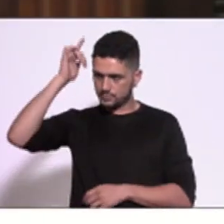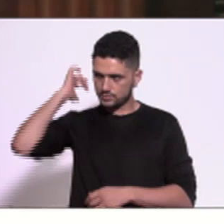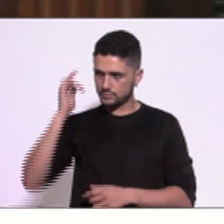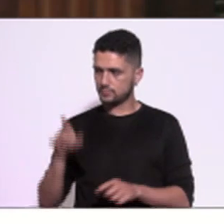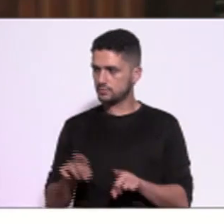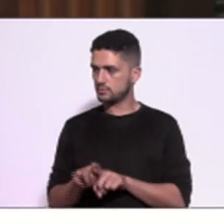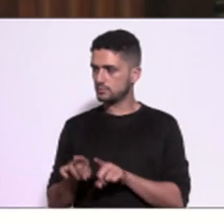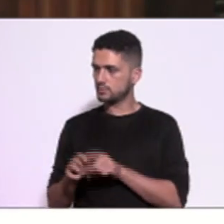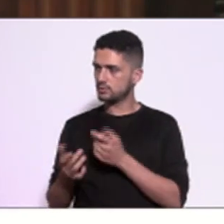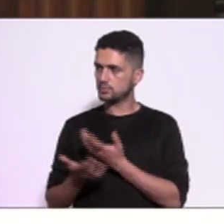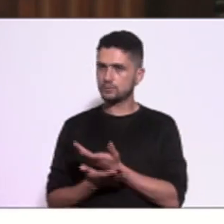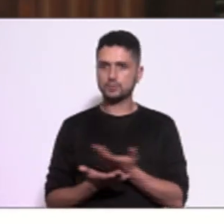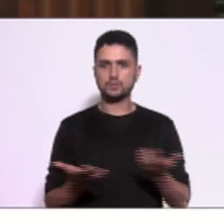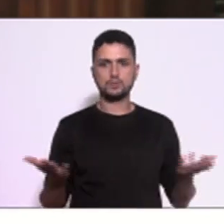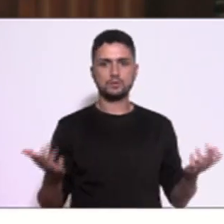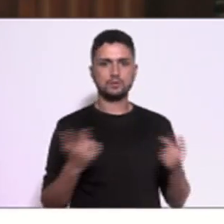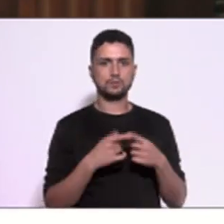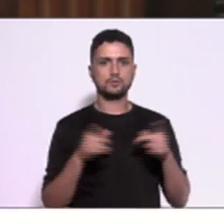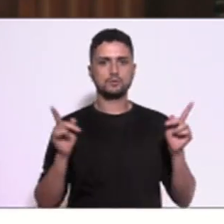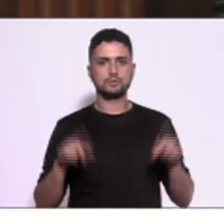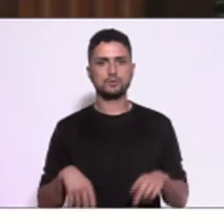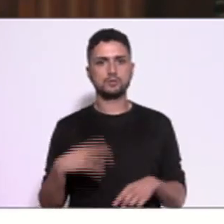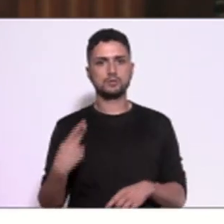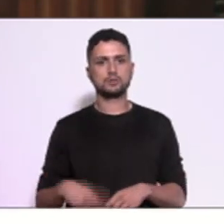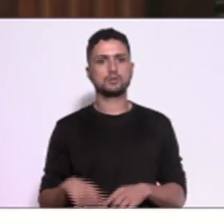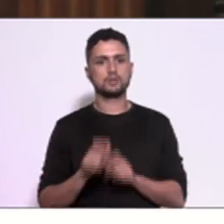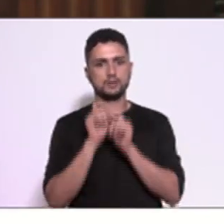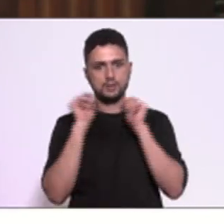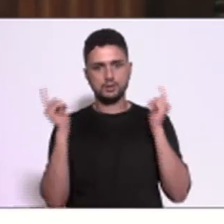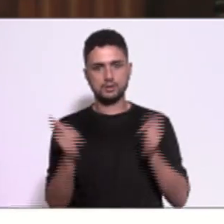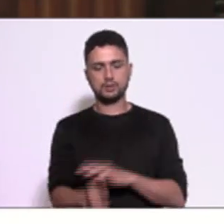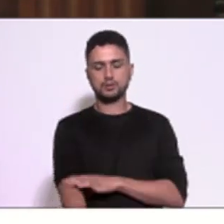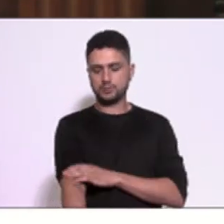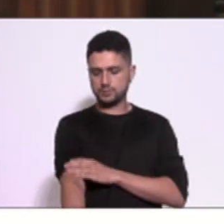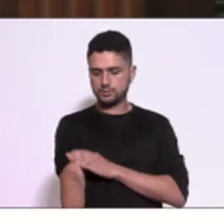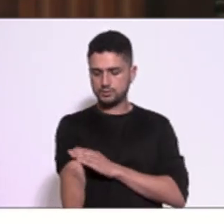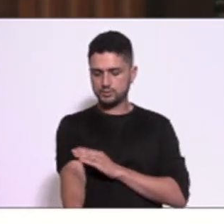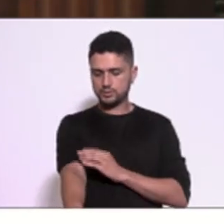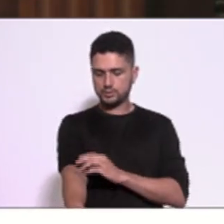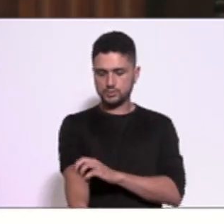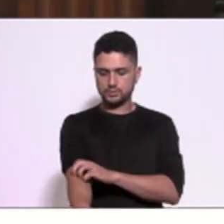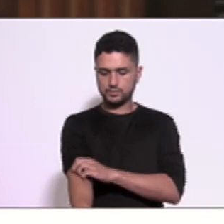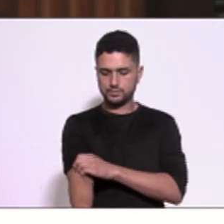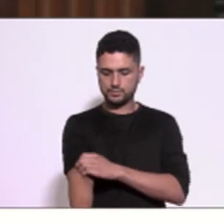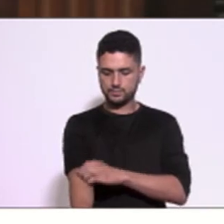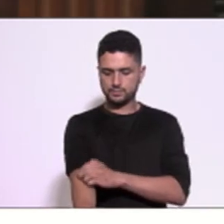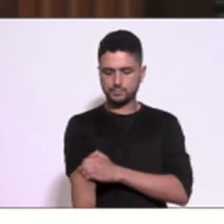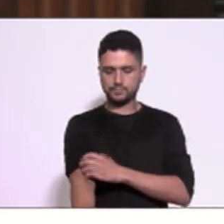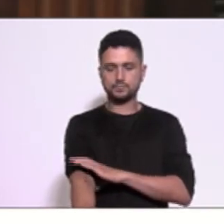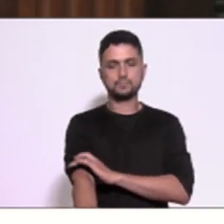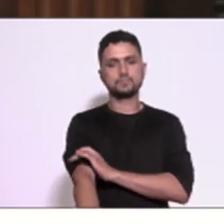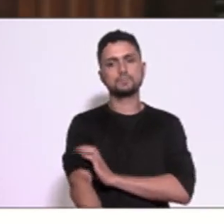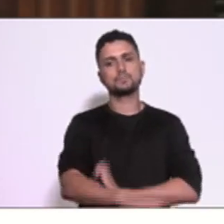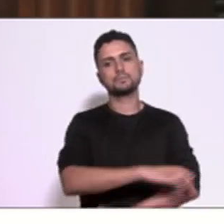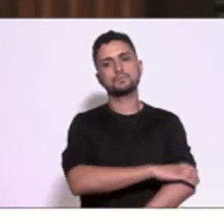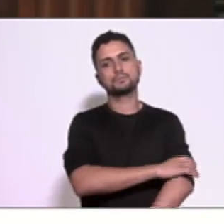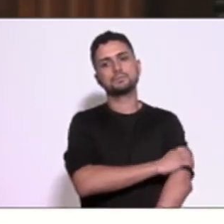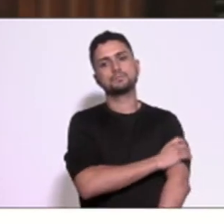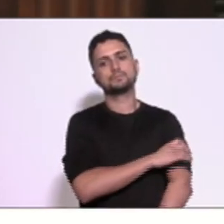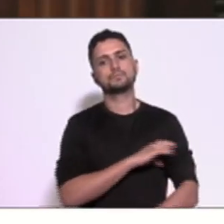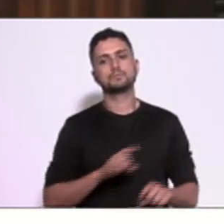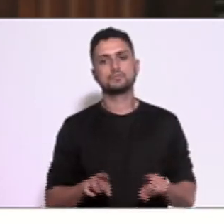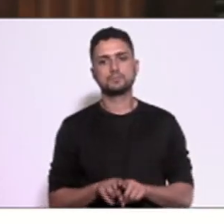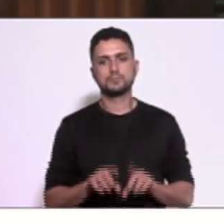cumprimento a todos os demais funcionários da Assembleia Legislativa do Estado do Rio de Janeiro, né? Quero cumprimentar